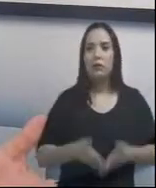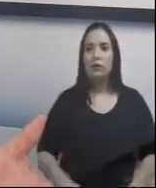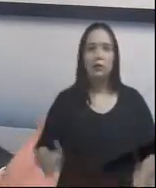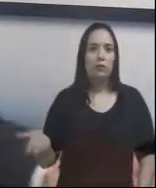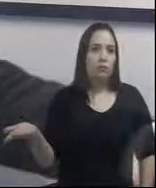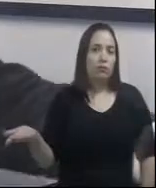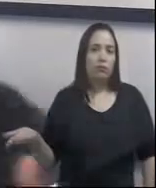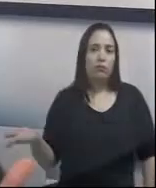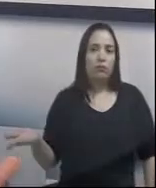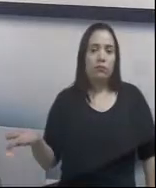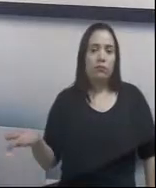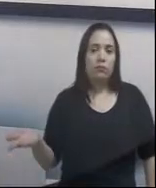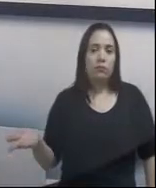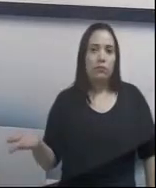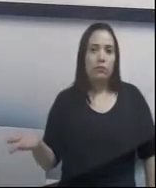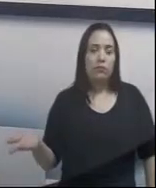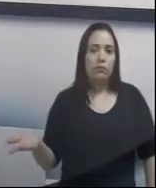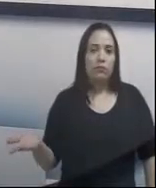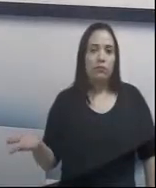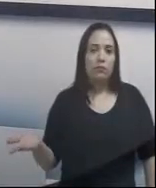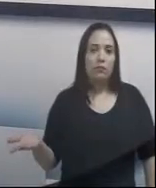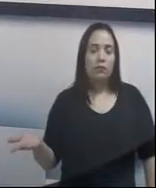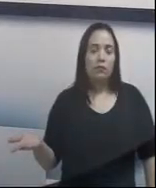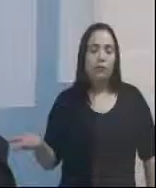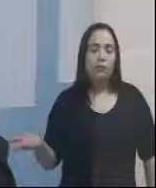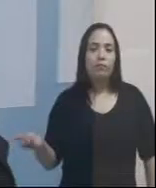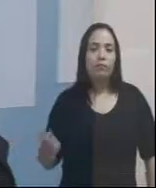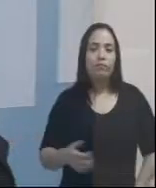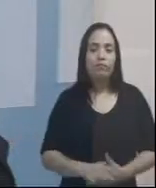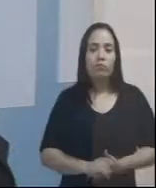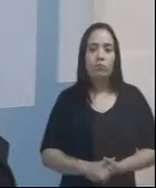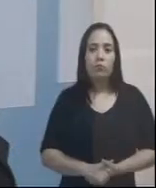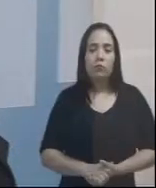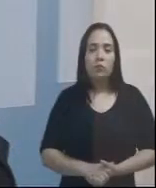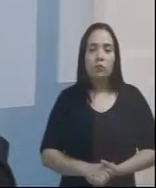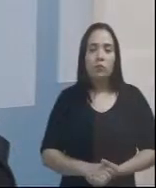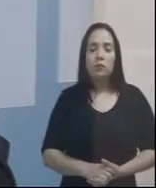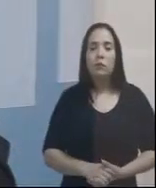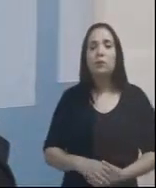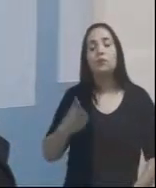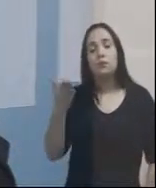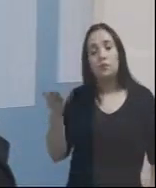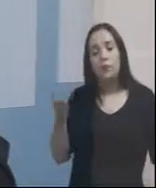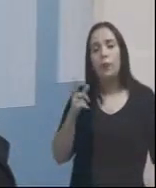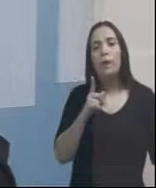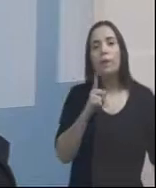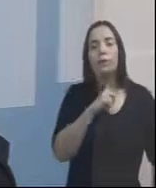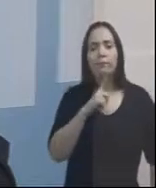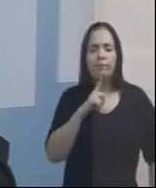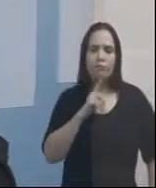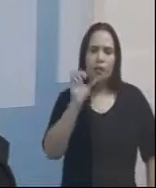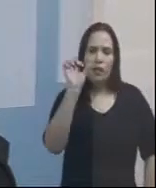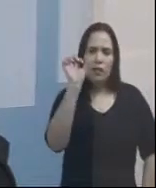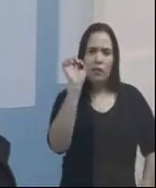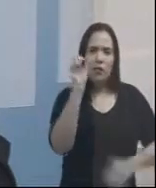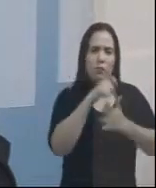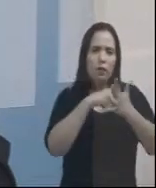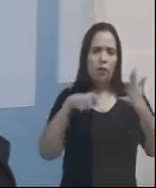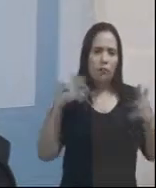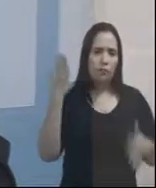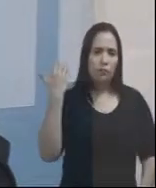pensar isso. Mas ninguém fala isso aqui, né, deputado? Olha, Carlos Frederico, há uns 6 meses